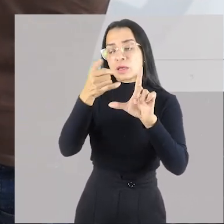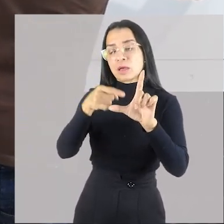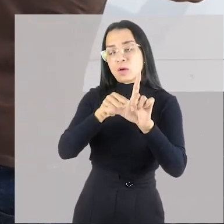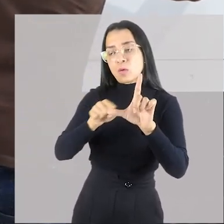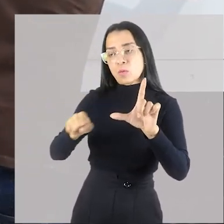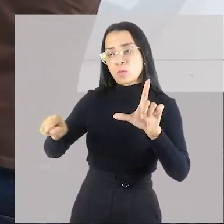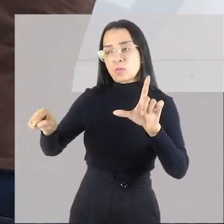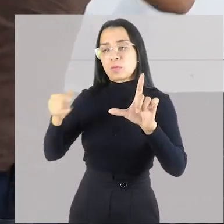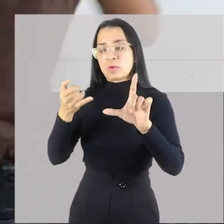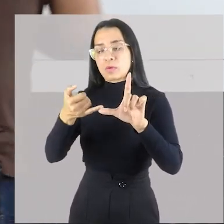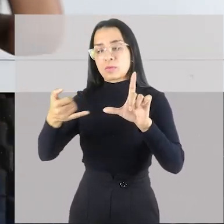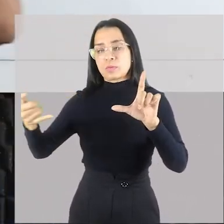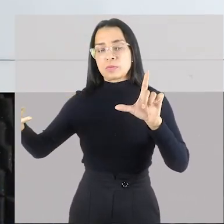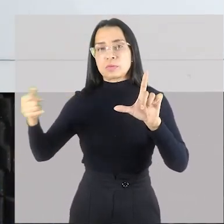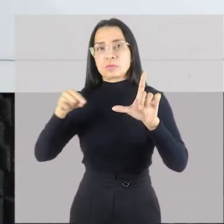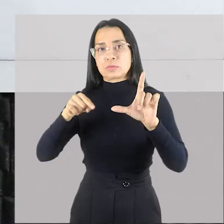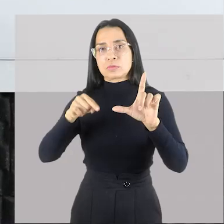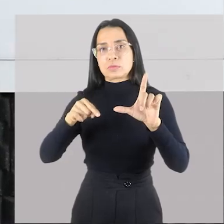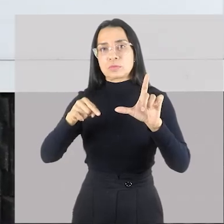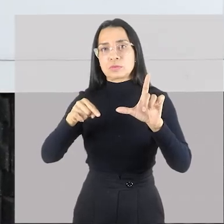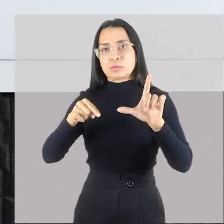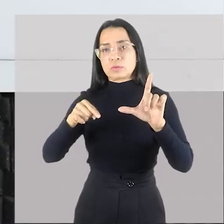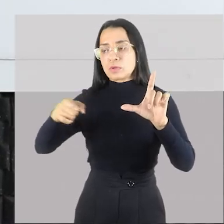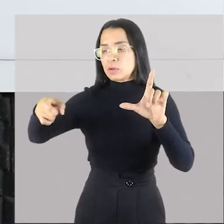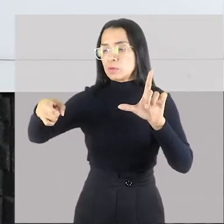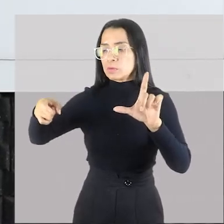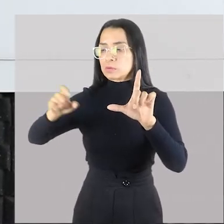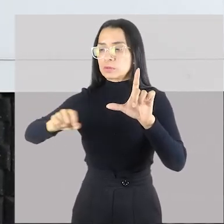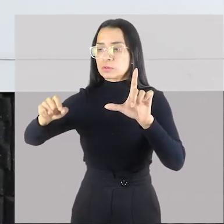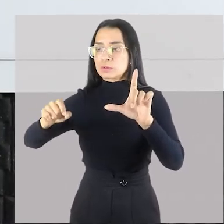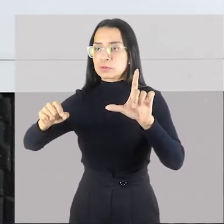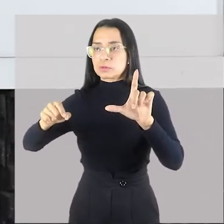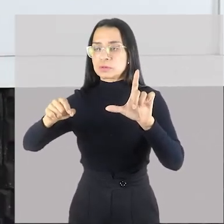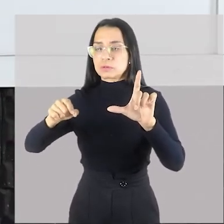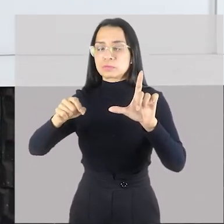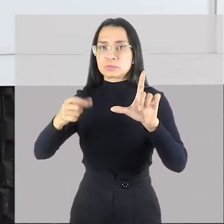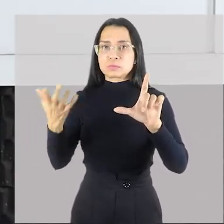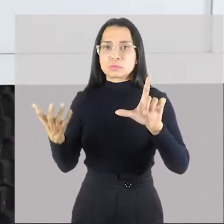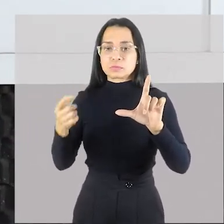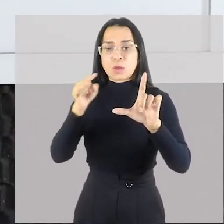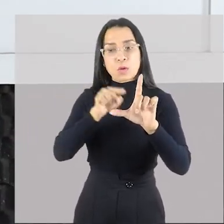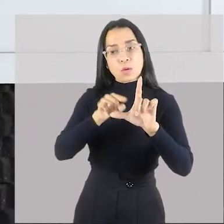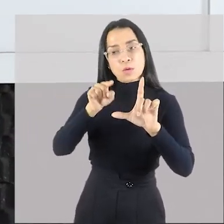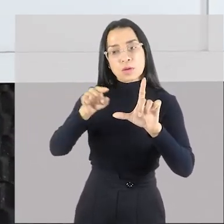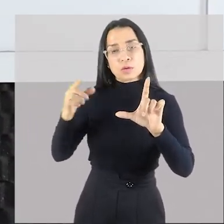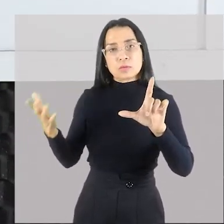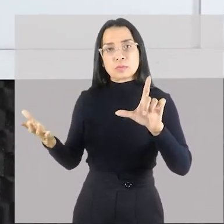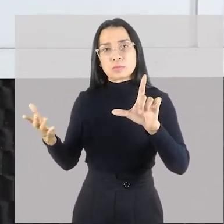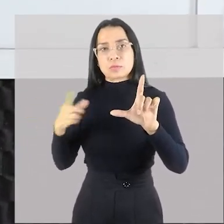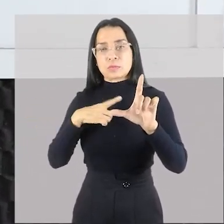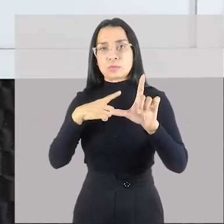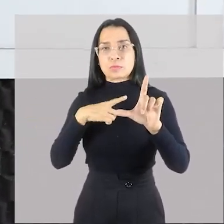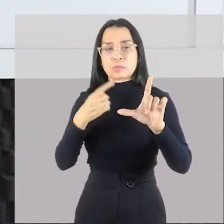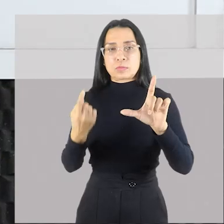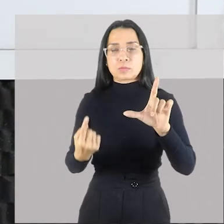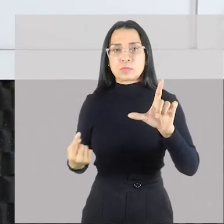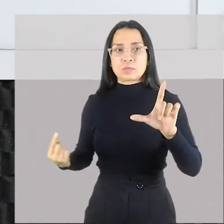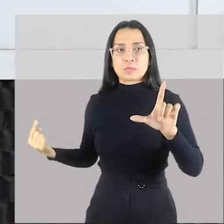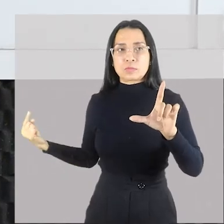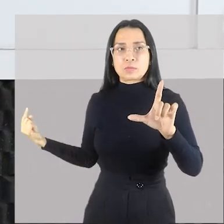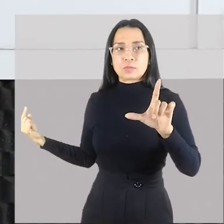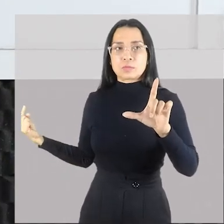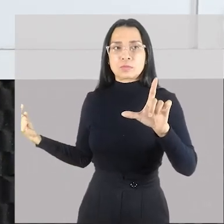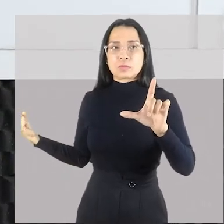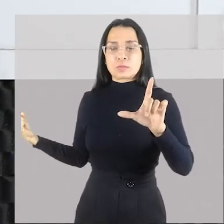os valores de x, né? Aí você vai ter um gráfico, né, da função. Vamos ter um gráfico,